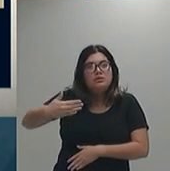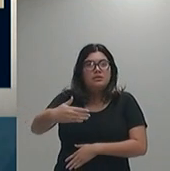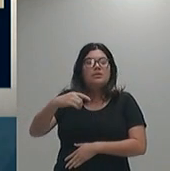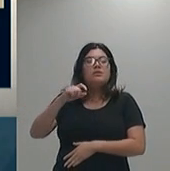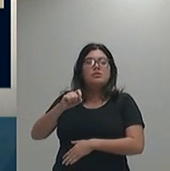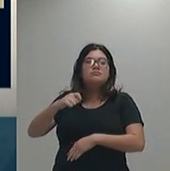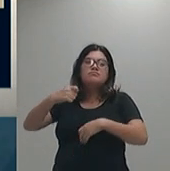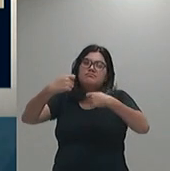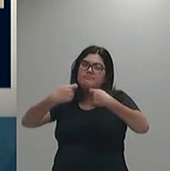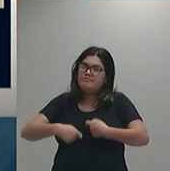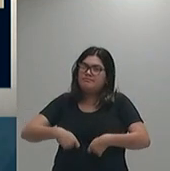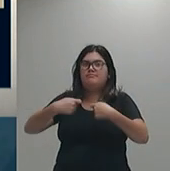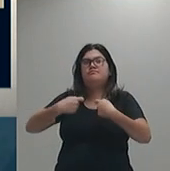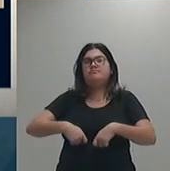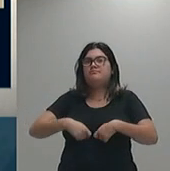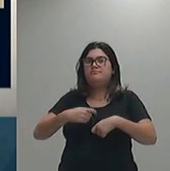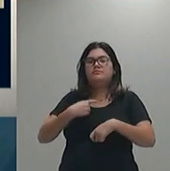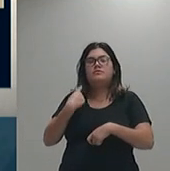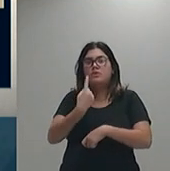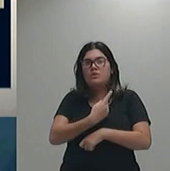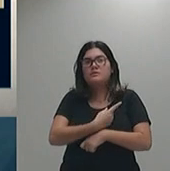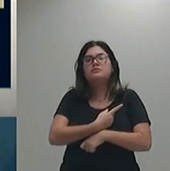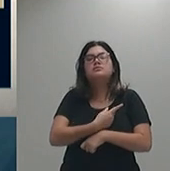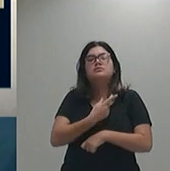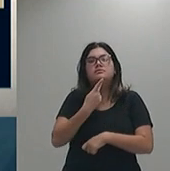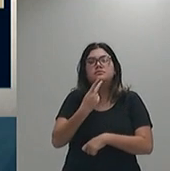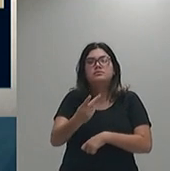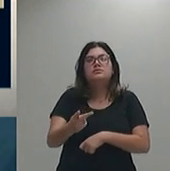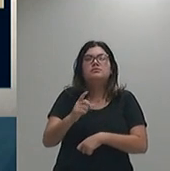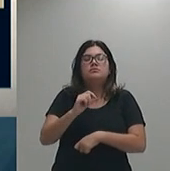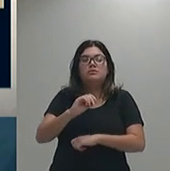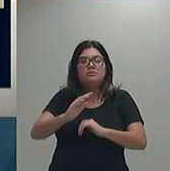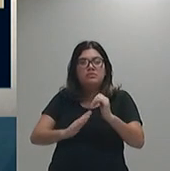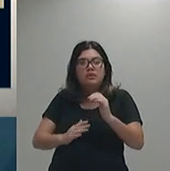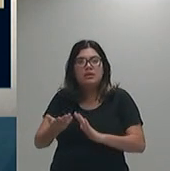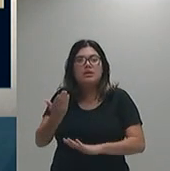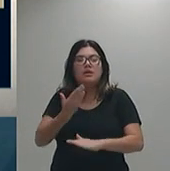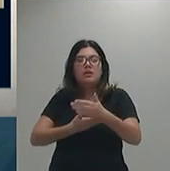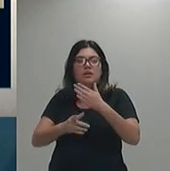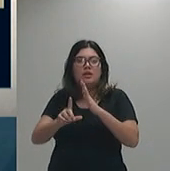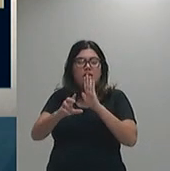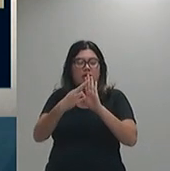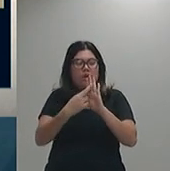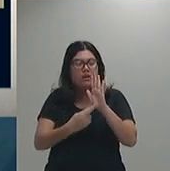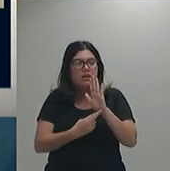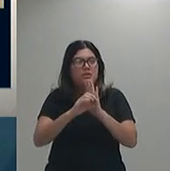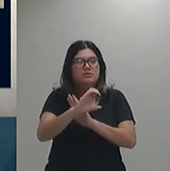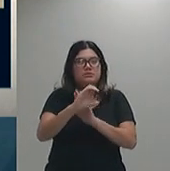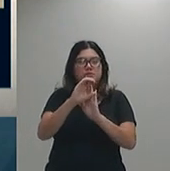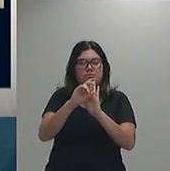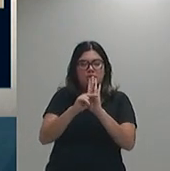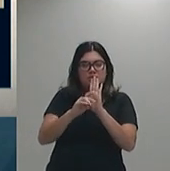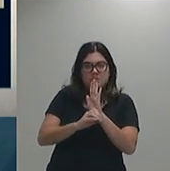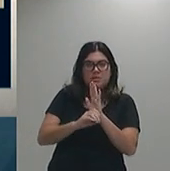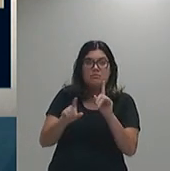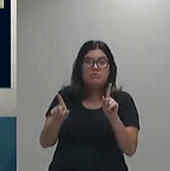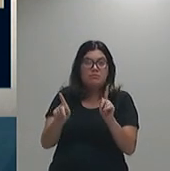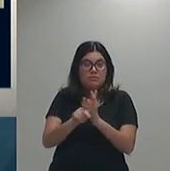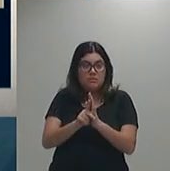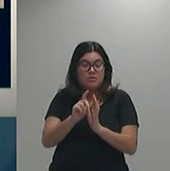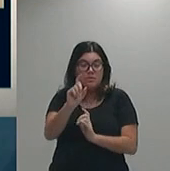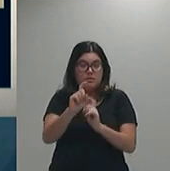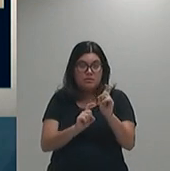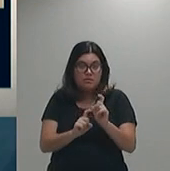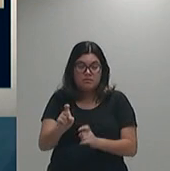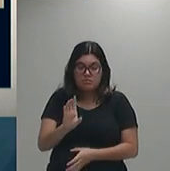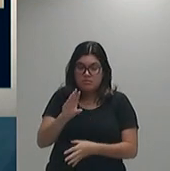necessário nós dizemos que se aplica as regras do CPC e o próprio administrador lá dentro